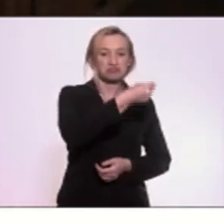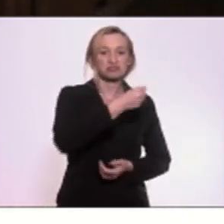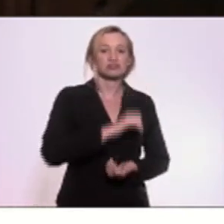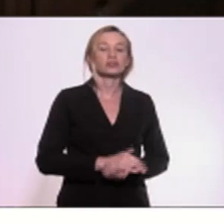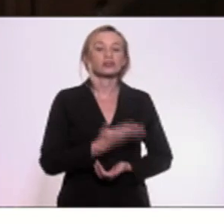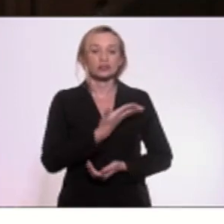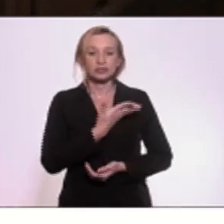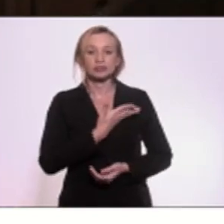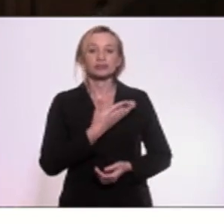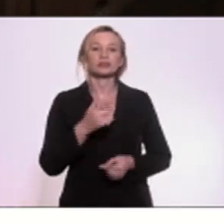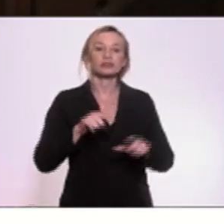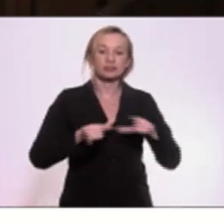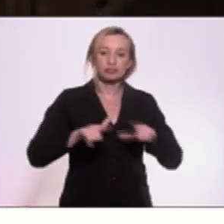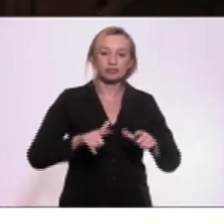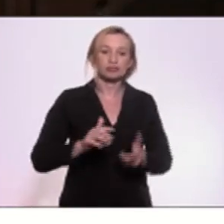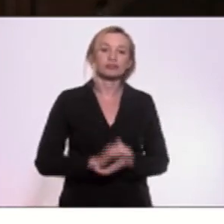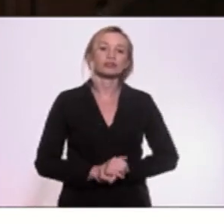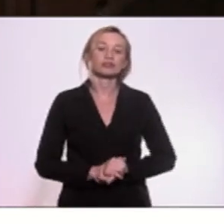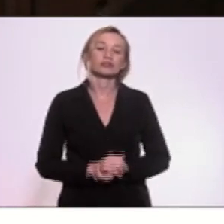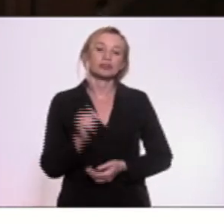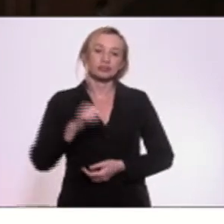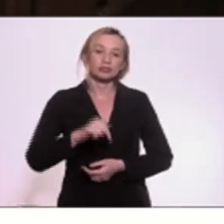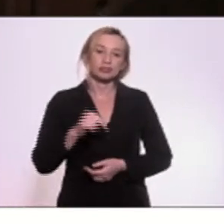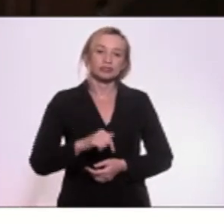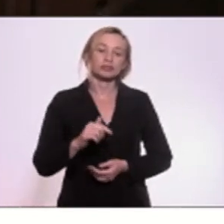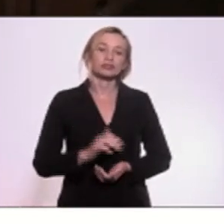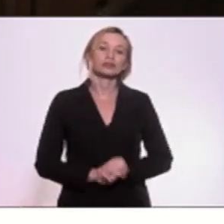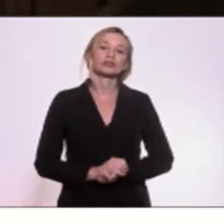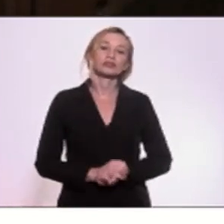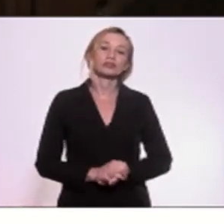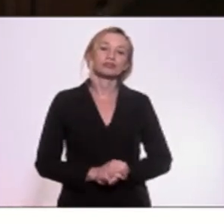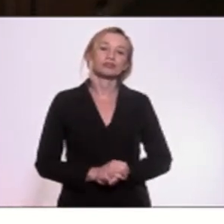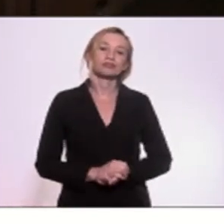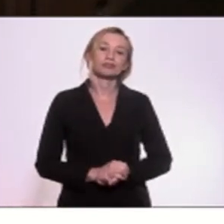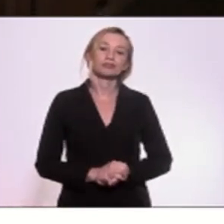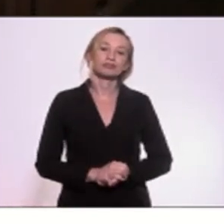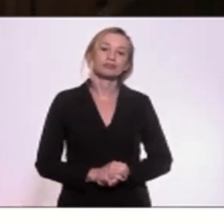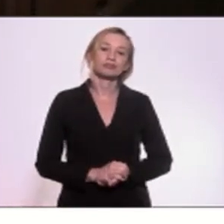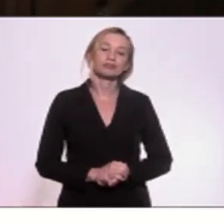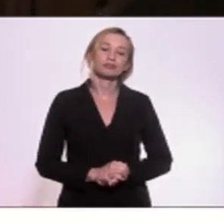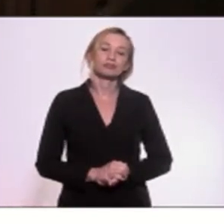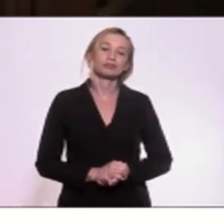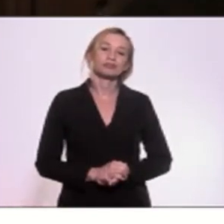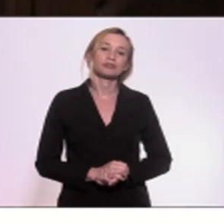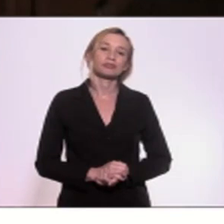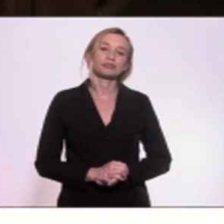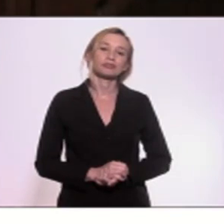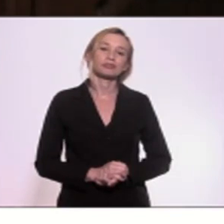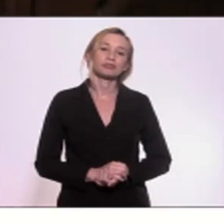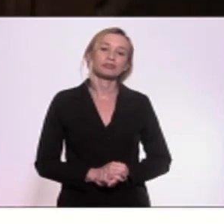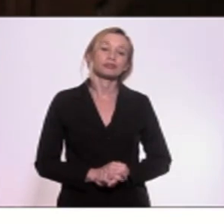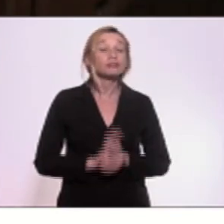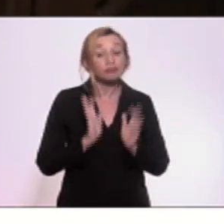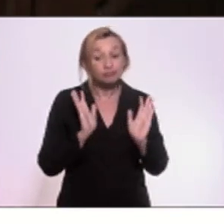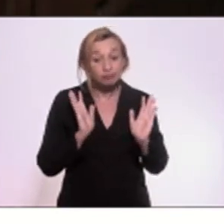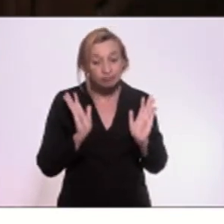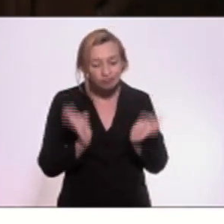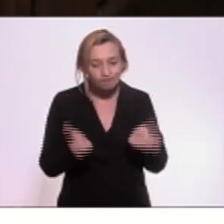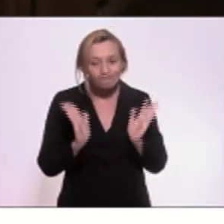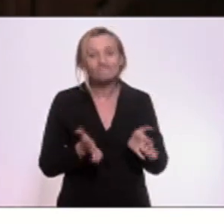colegas de trabalho aqui do Parlamento Fluminense. Hoje, também quero